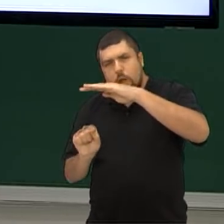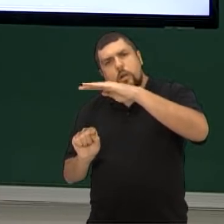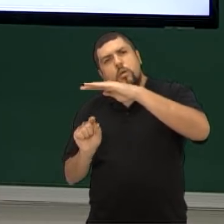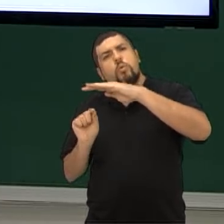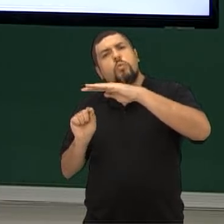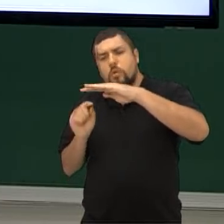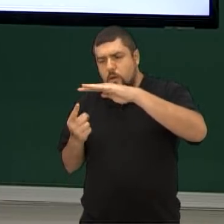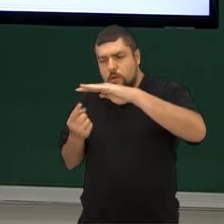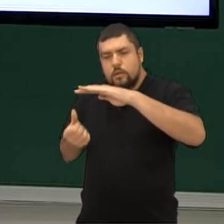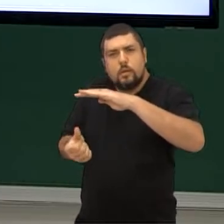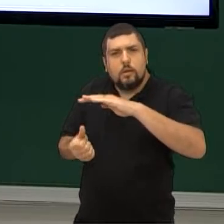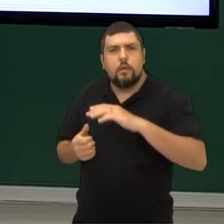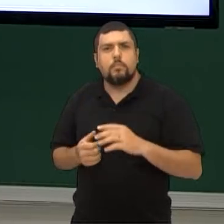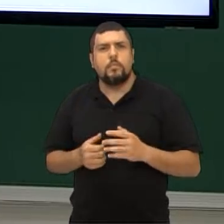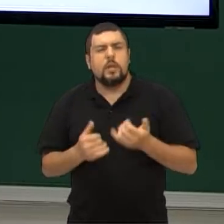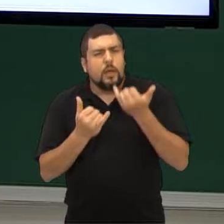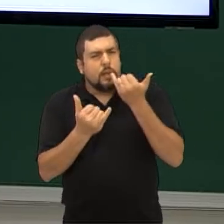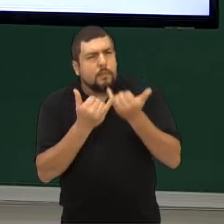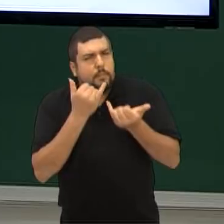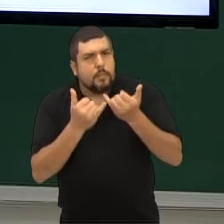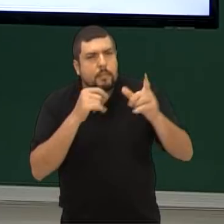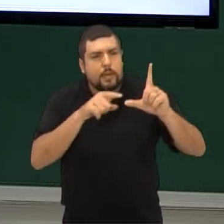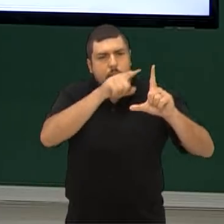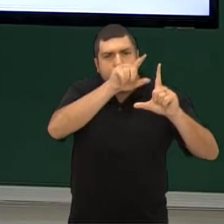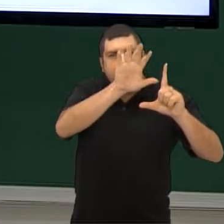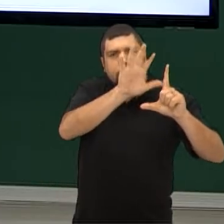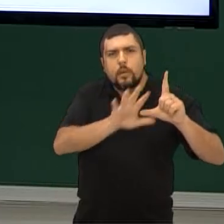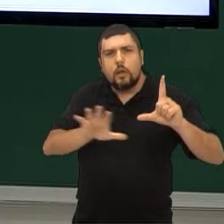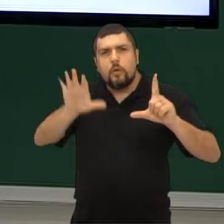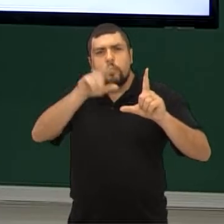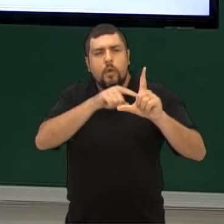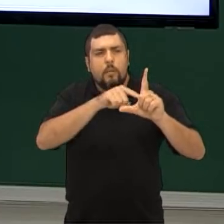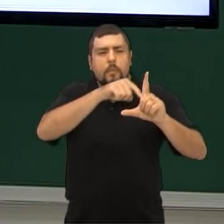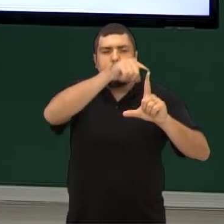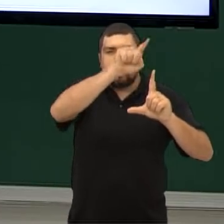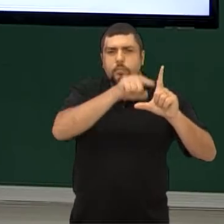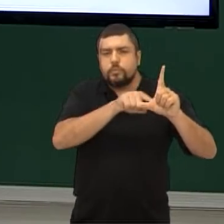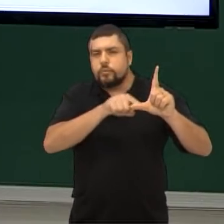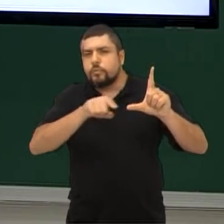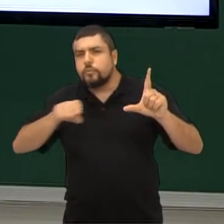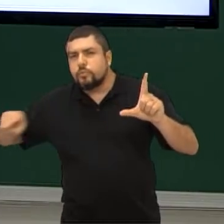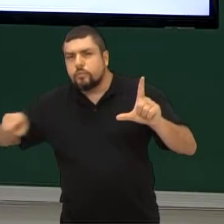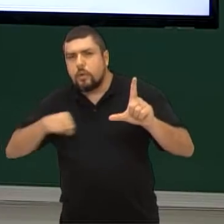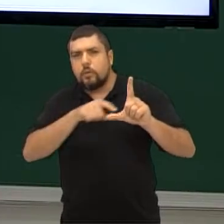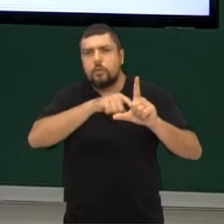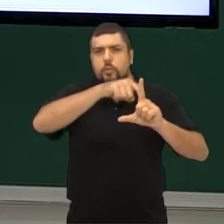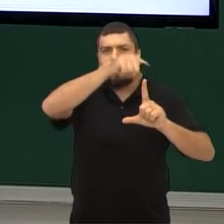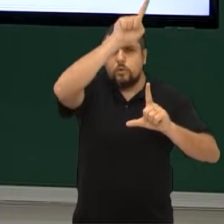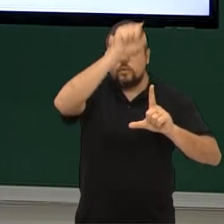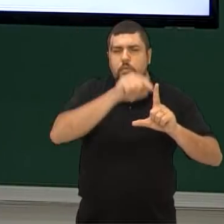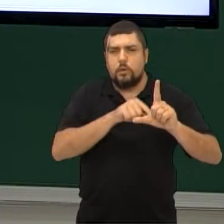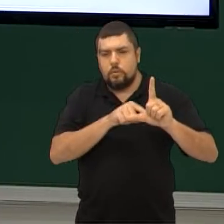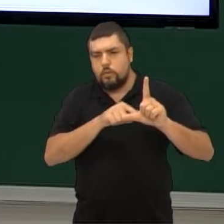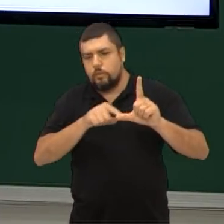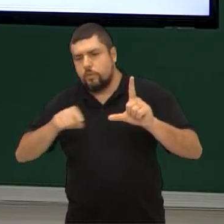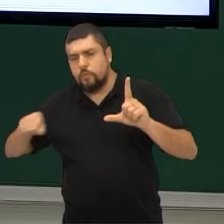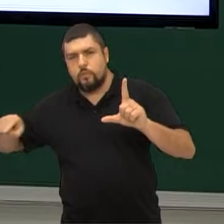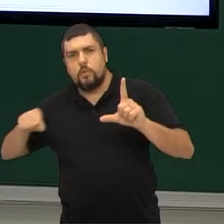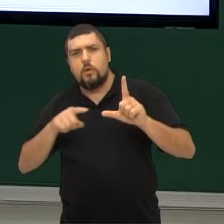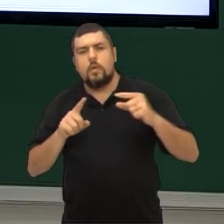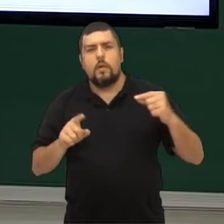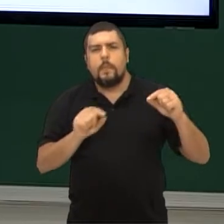muito semelhante ao plano cartesiano, que a gente sempre tem usado para encontrar valores assim, o eixo vertical e o